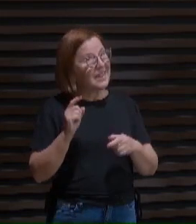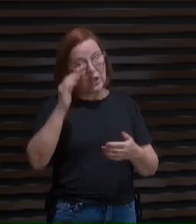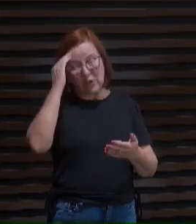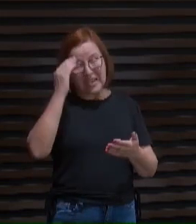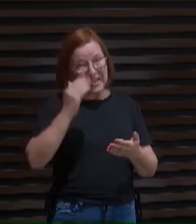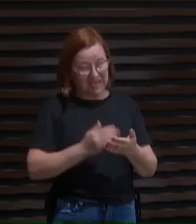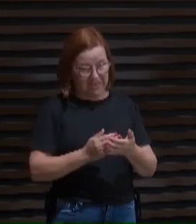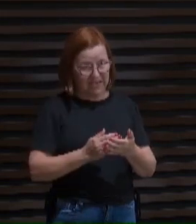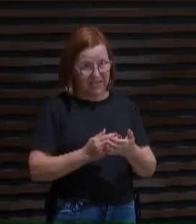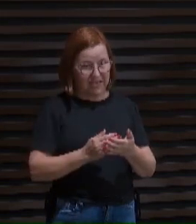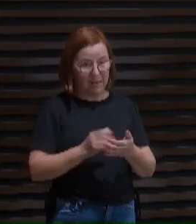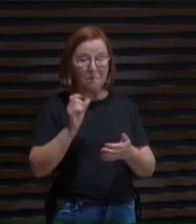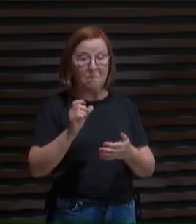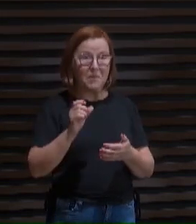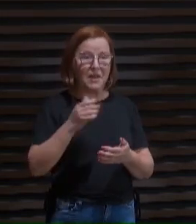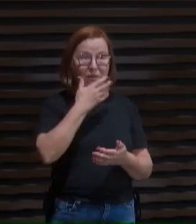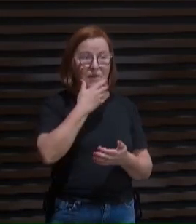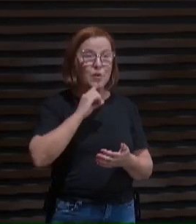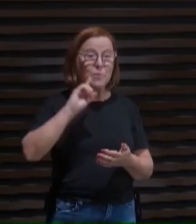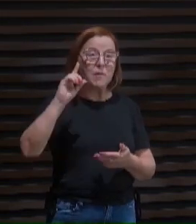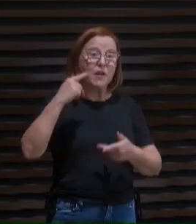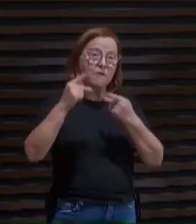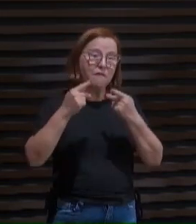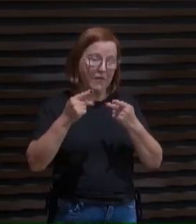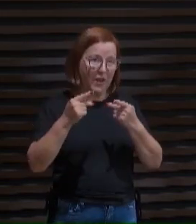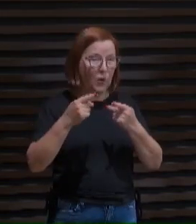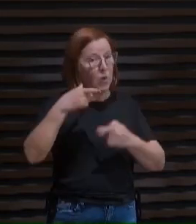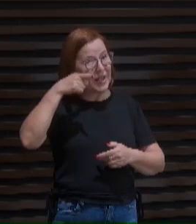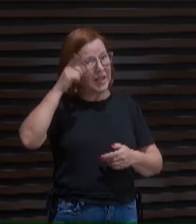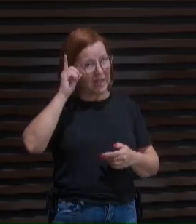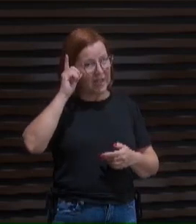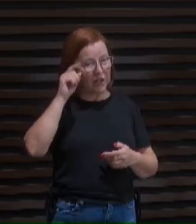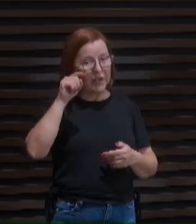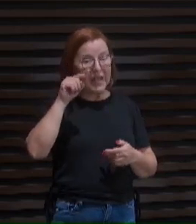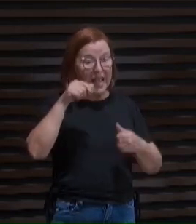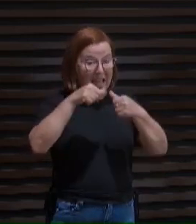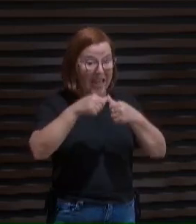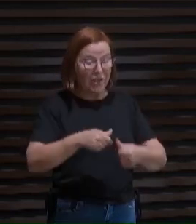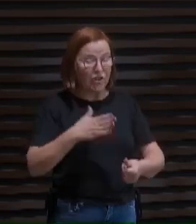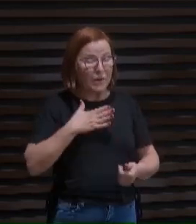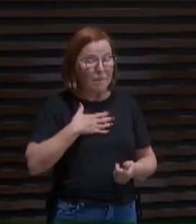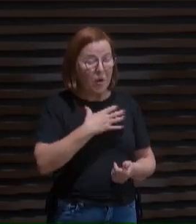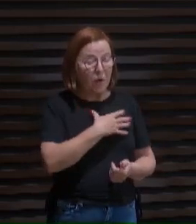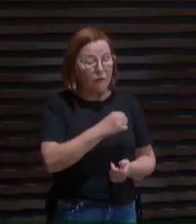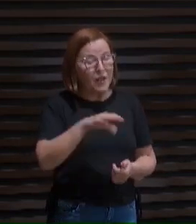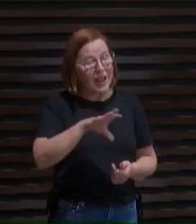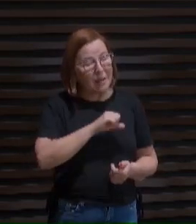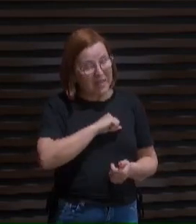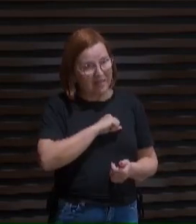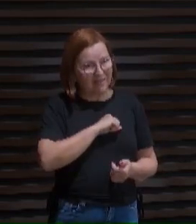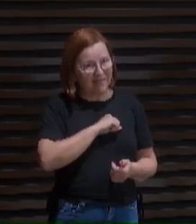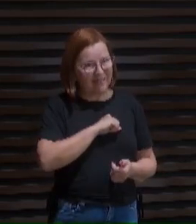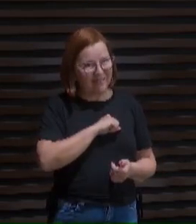atrás: este é meu filho amado. O diabo não estava preocupado em saber se Jesus tinha poder para transformar. Ele sabia que tinha. Ele sabia que se